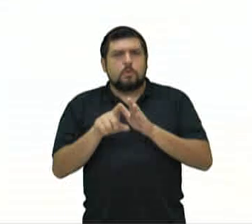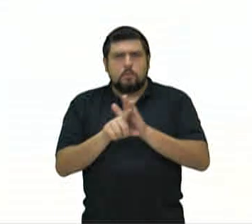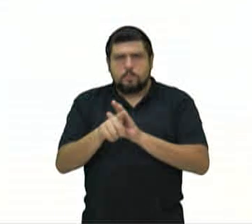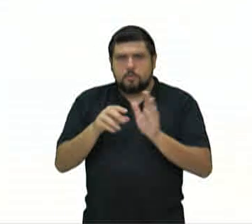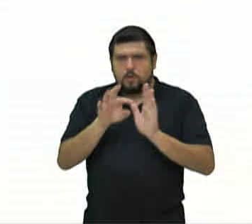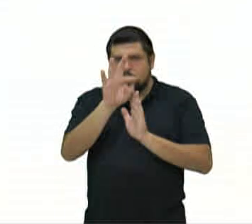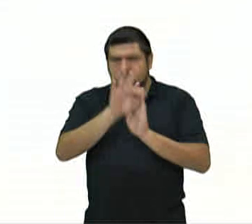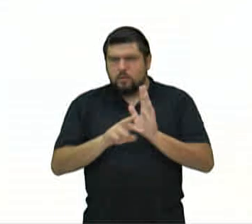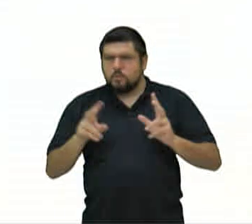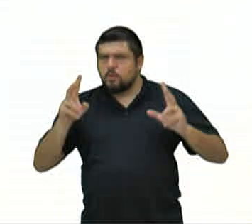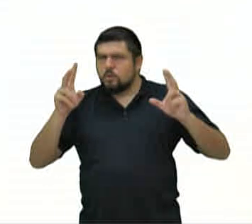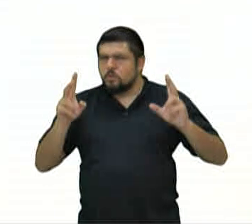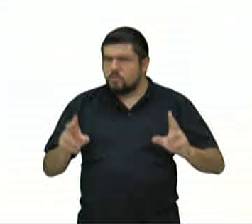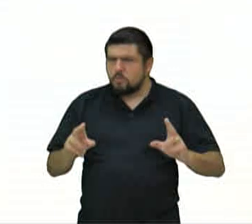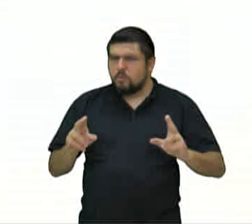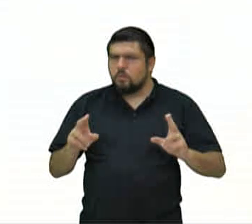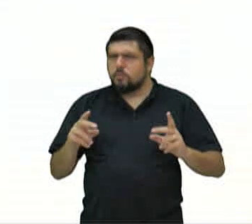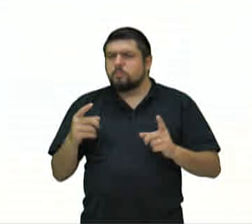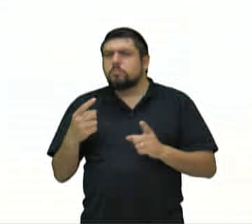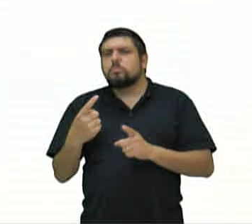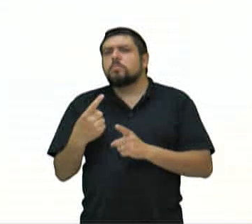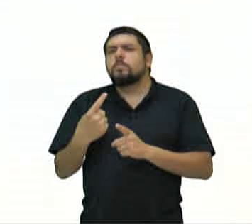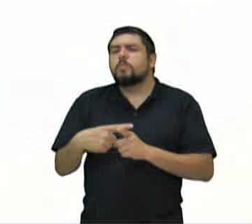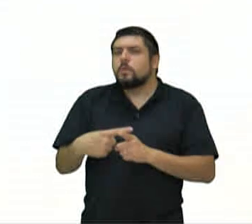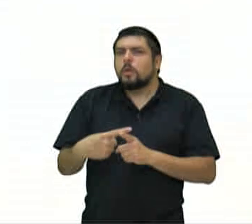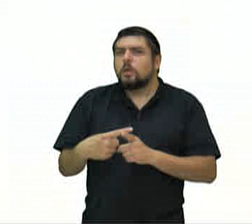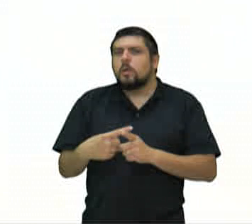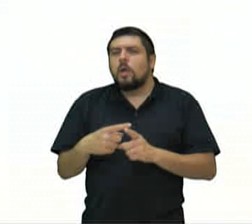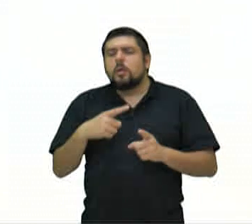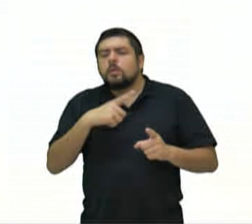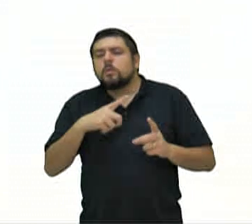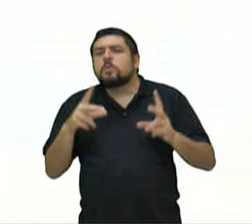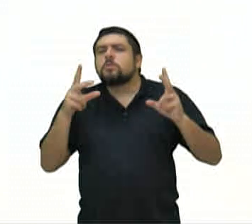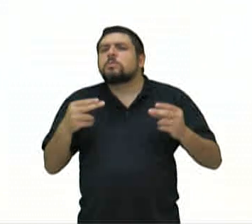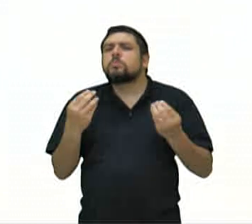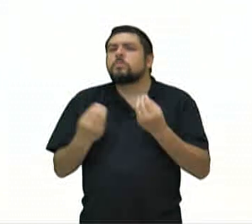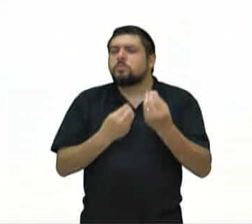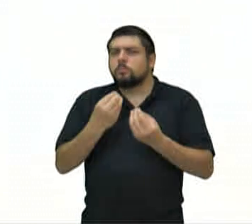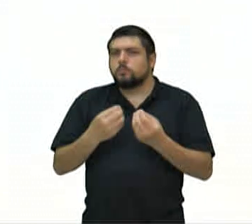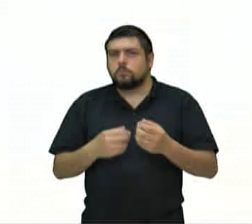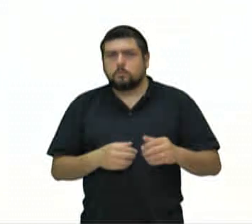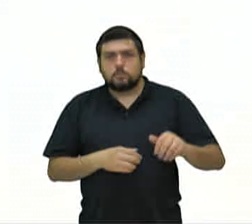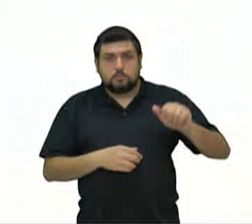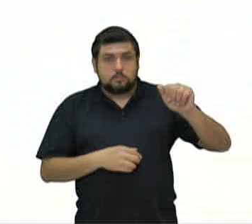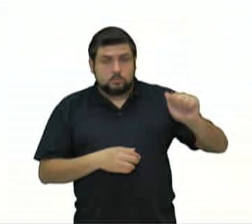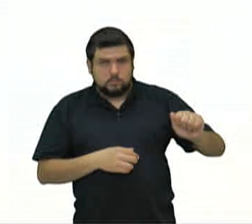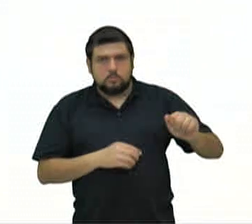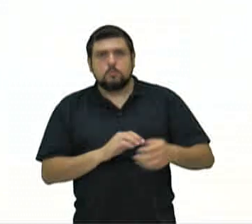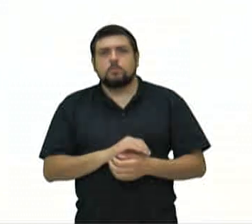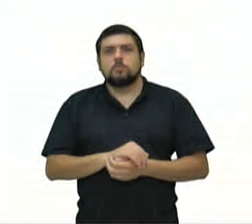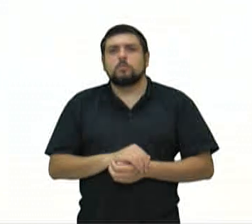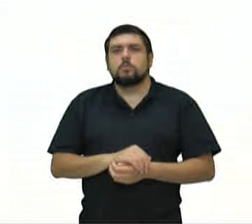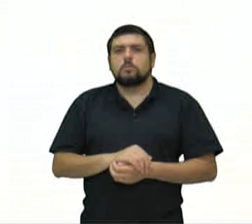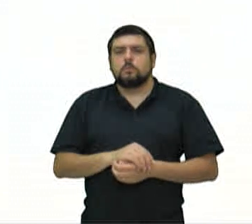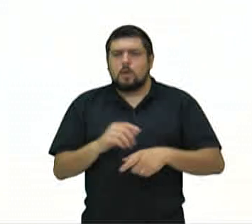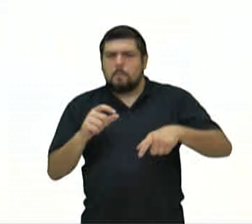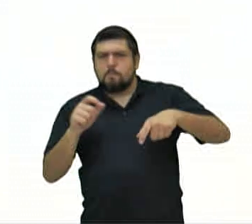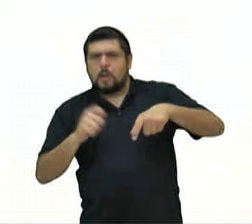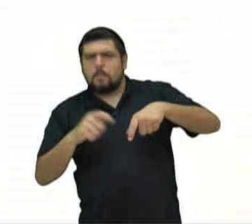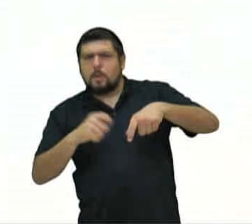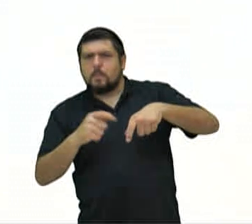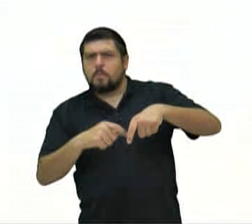são semelhantes? Pois, o que eles têm de parecido, de semelhante? Letra A, citam a quantidade de gols na Copa do